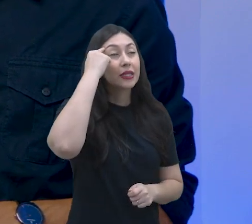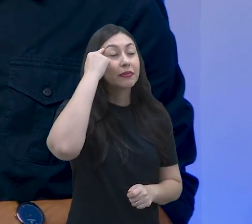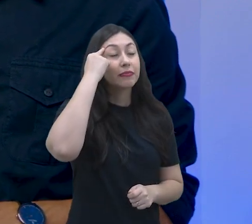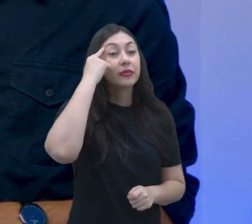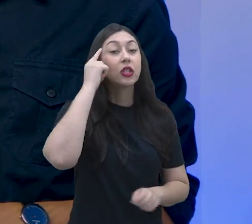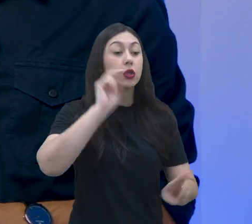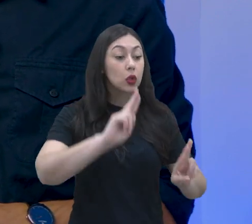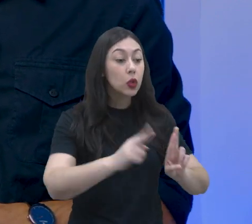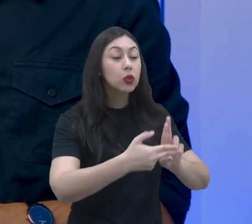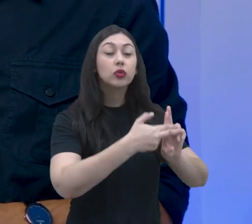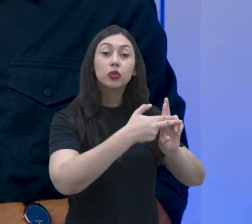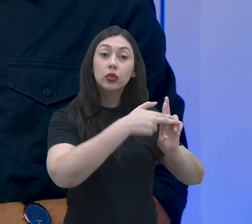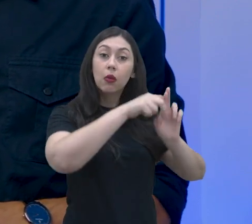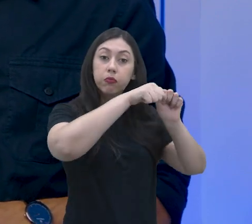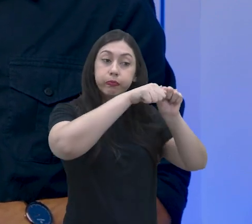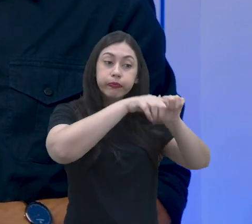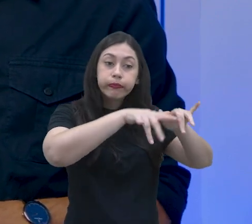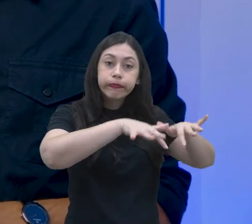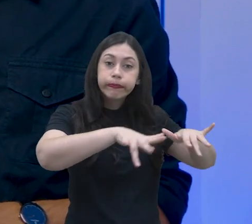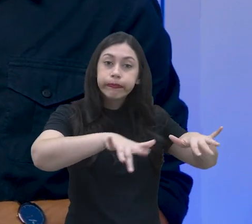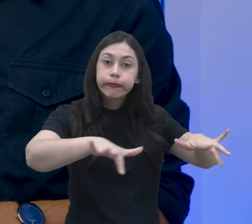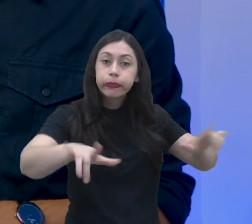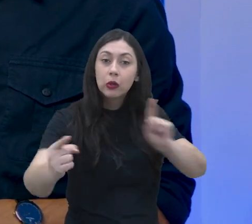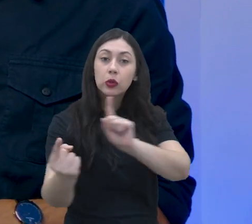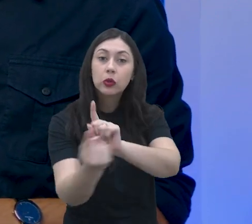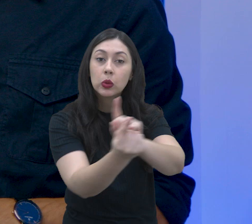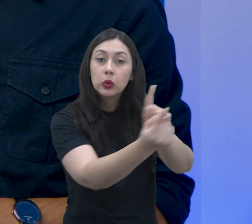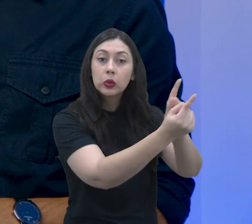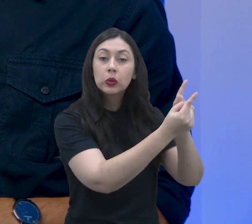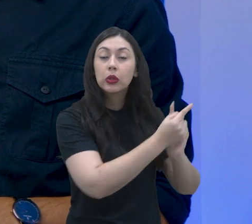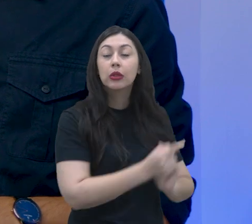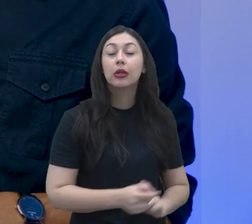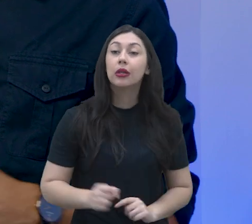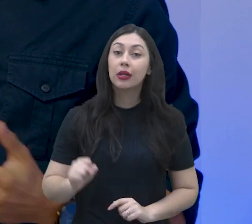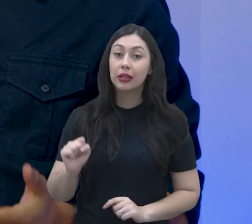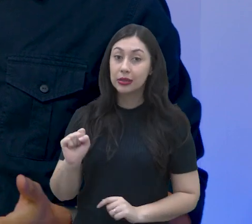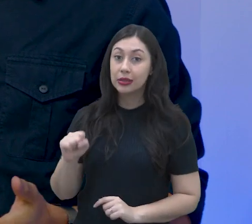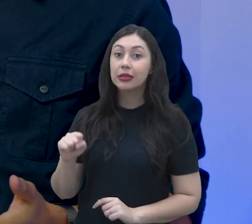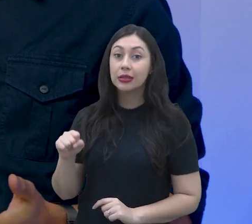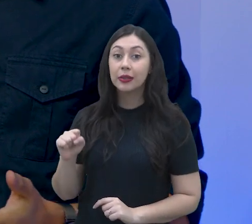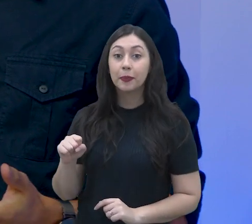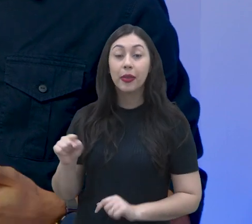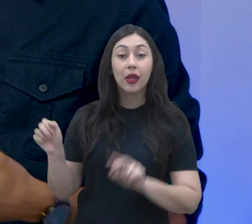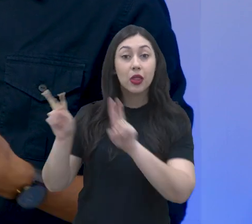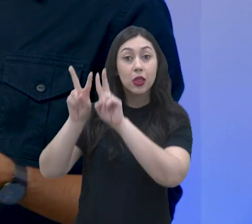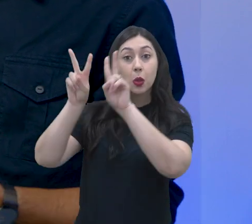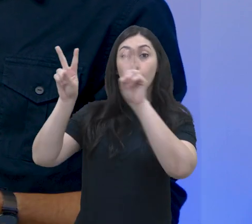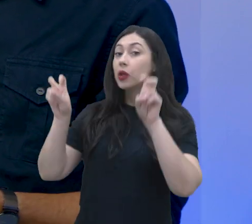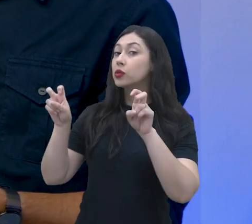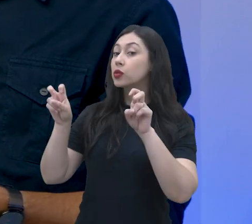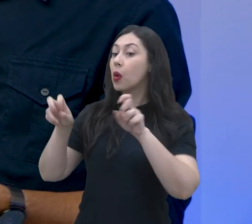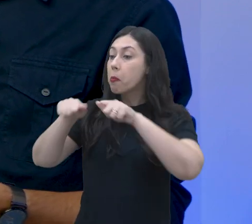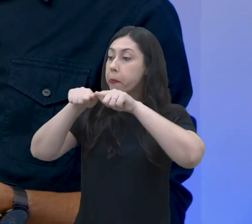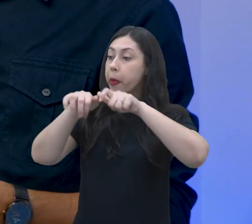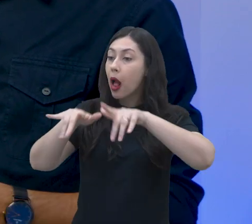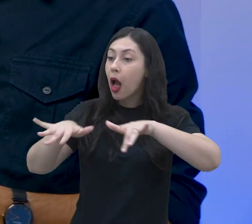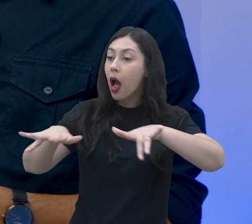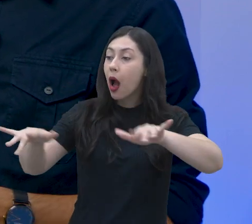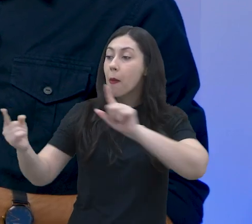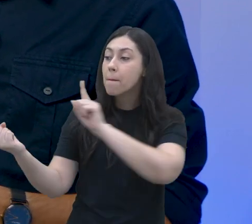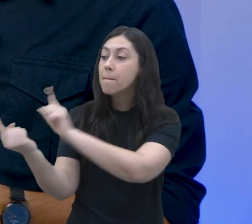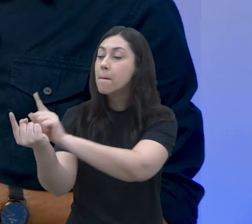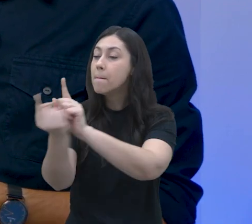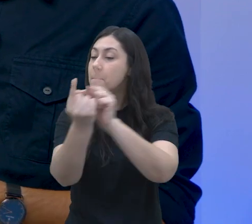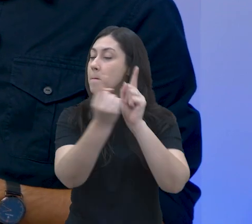em como o SUS deve alcançar todas as pessoas, né? Pois é, Marvin. Quando a gente fala de alcançar todas